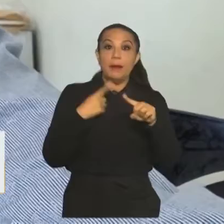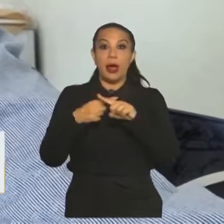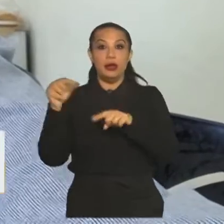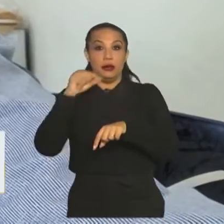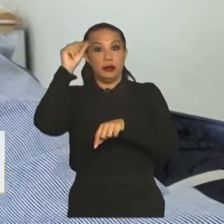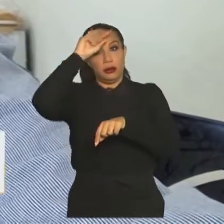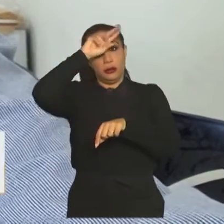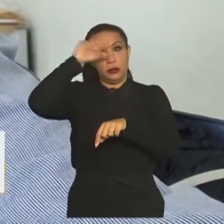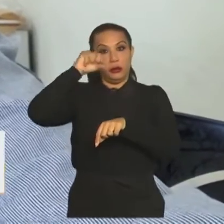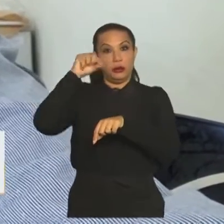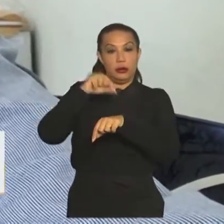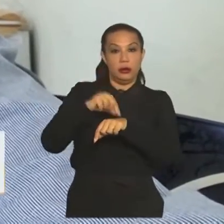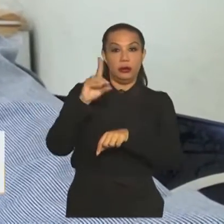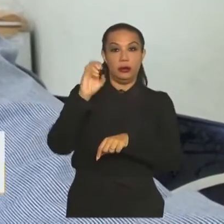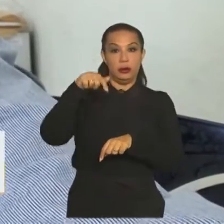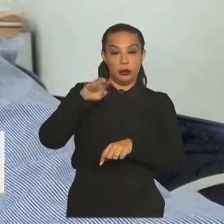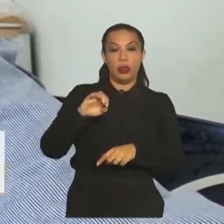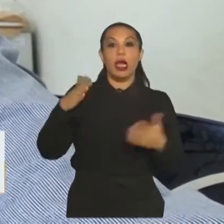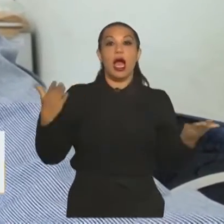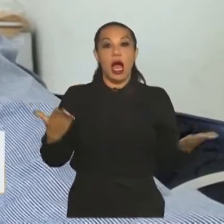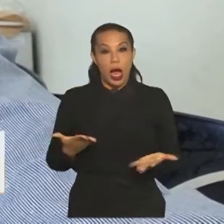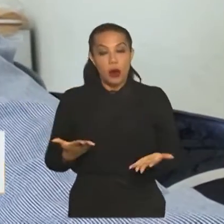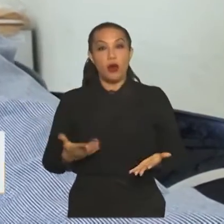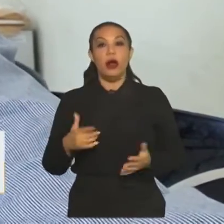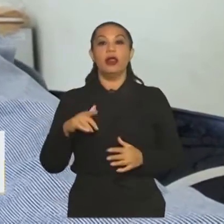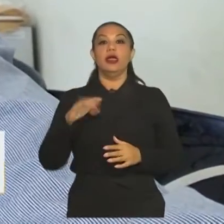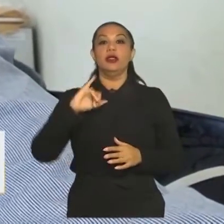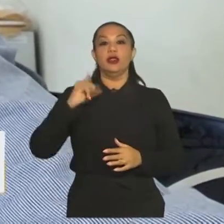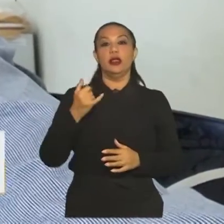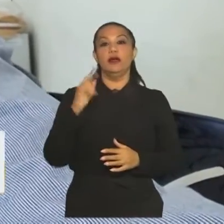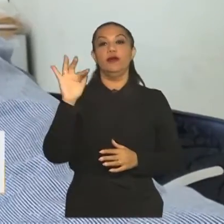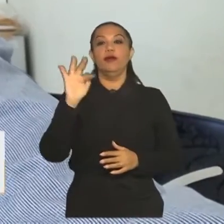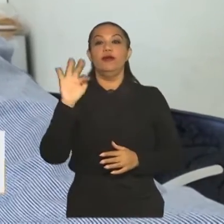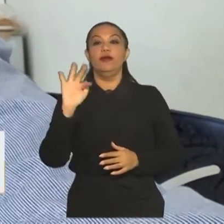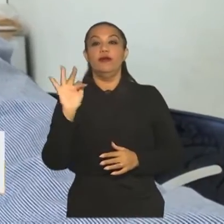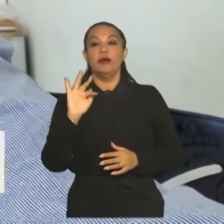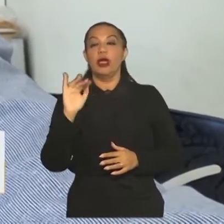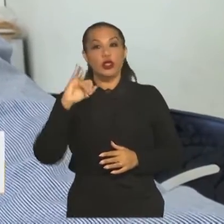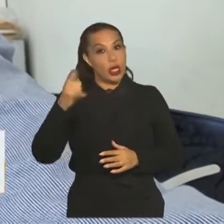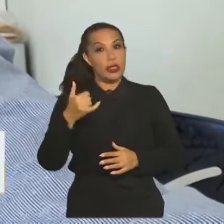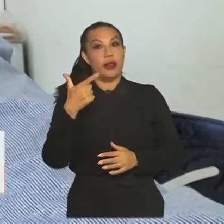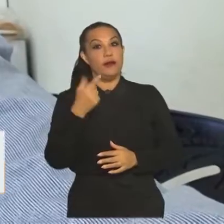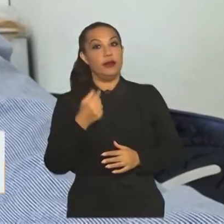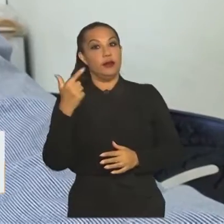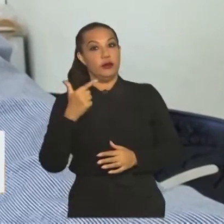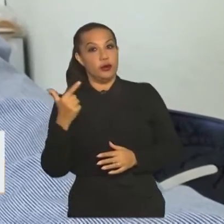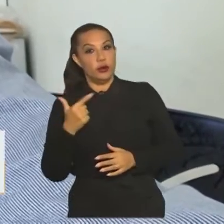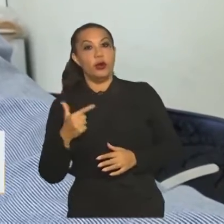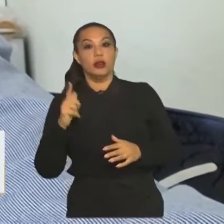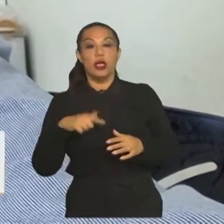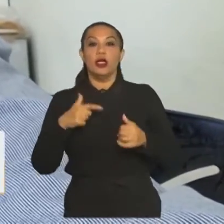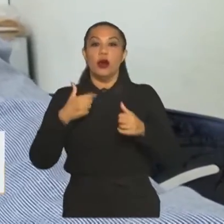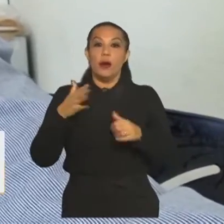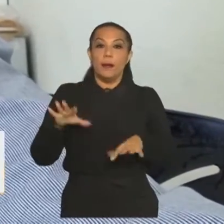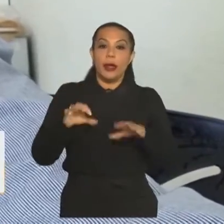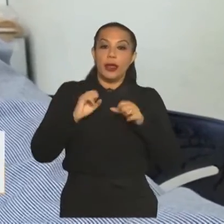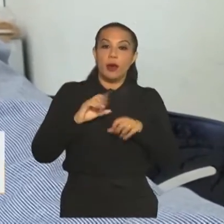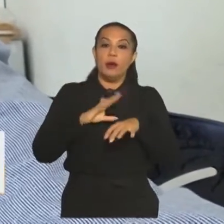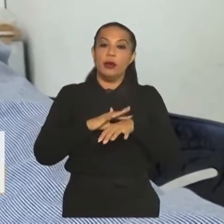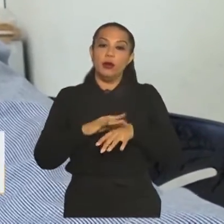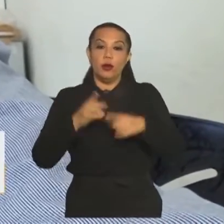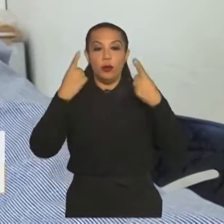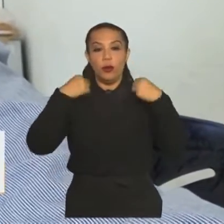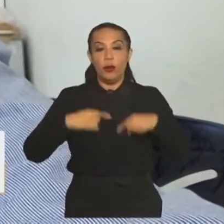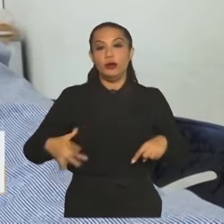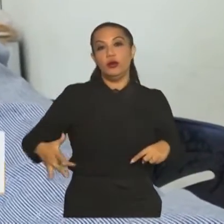e a segunda vez foi agora em Janeiro de 2022 quando eu a rabdomiólise né que é uma doença que afeta